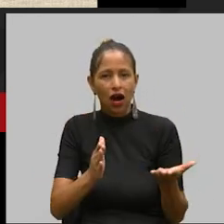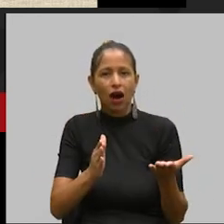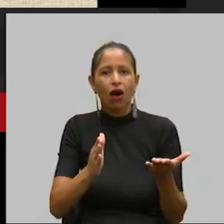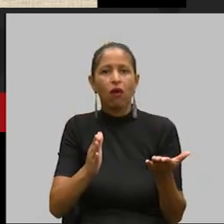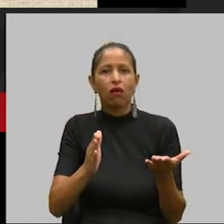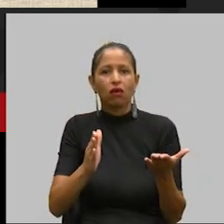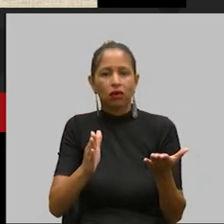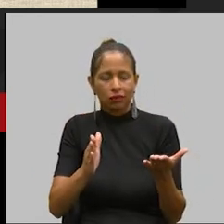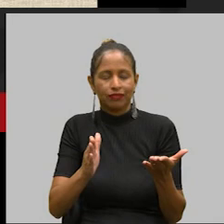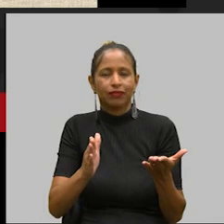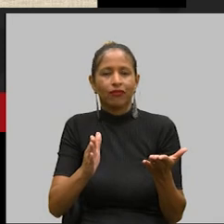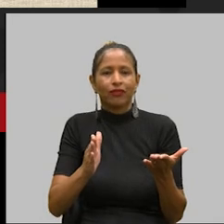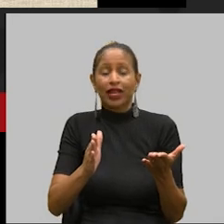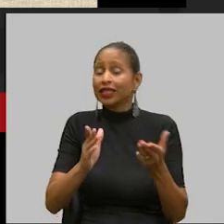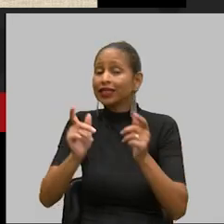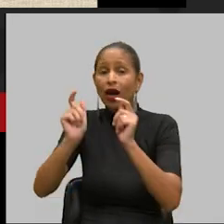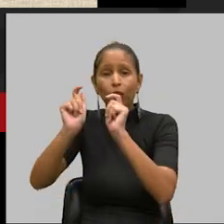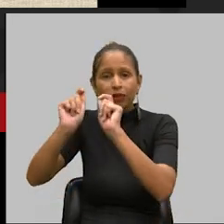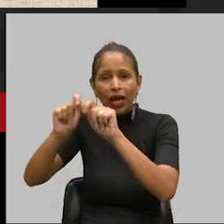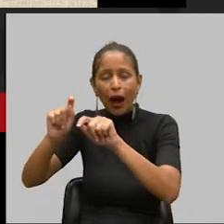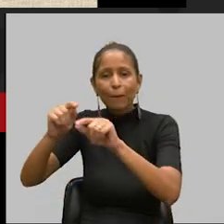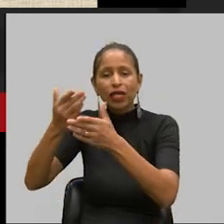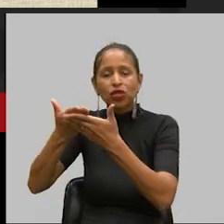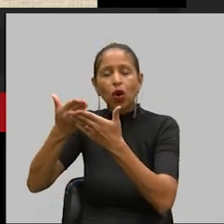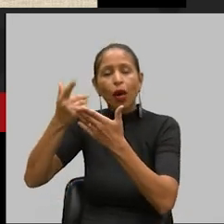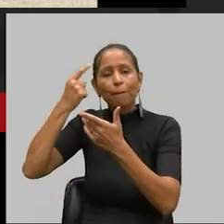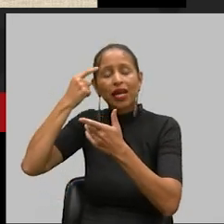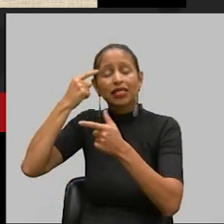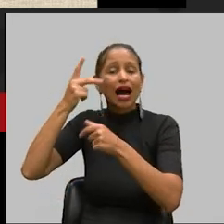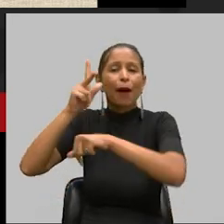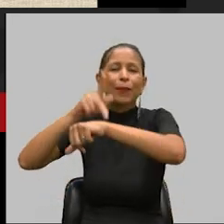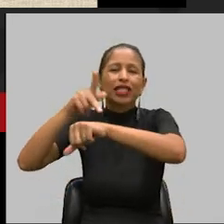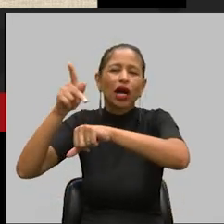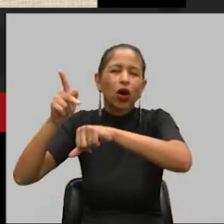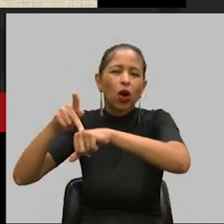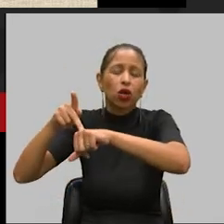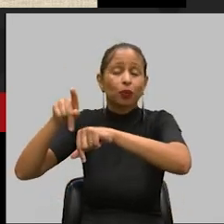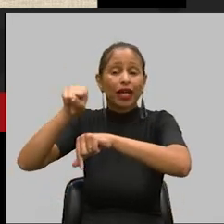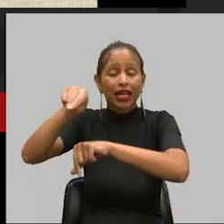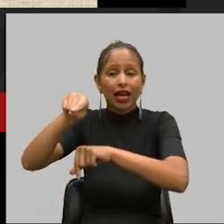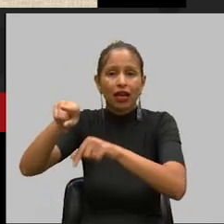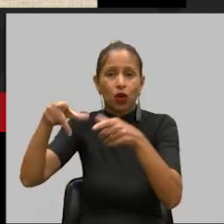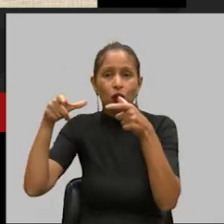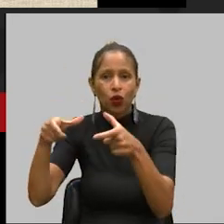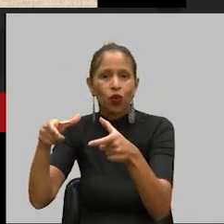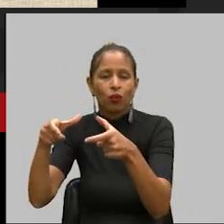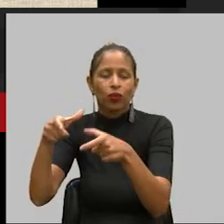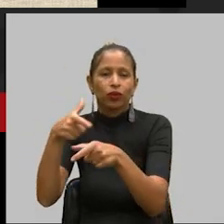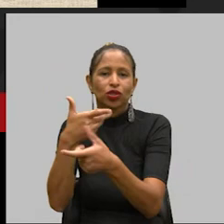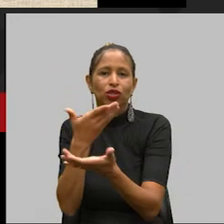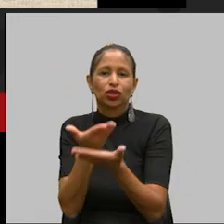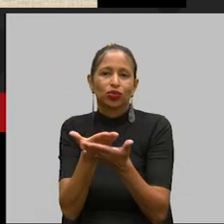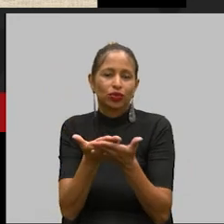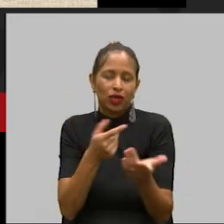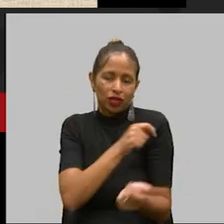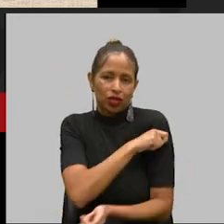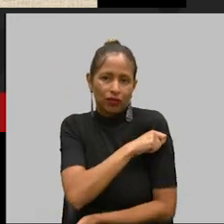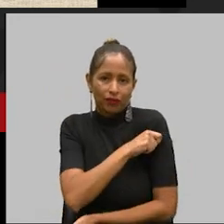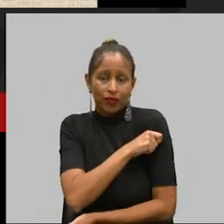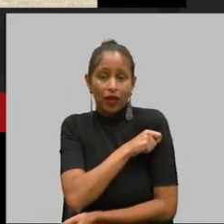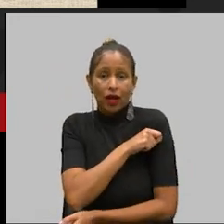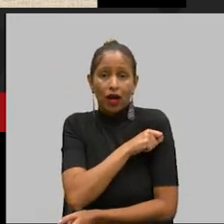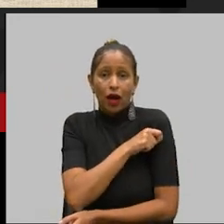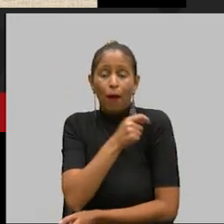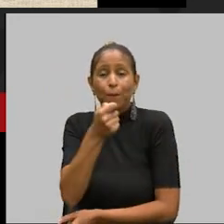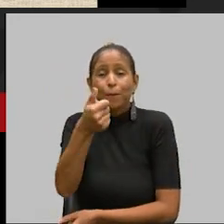fragmentada impede que a escola Pense um projeto pedagógico para aqueles estudantes porque a presença deles poucas